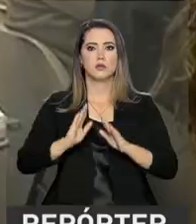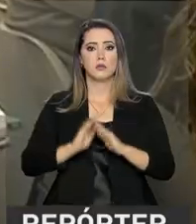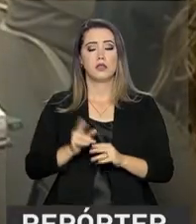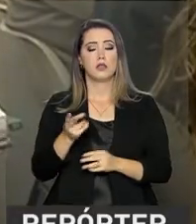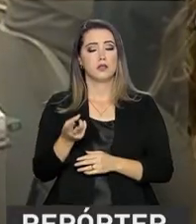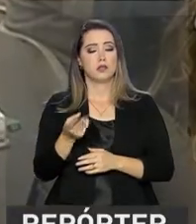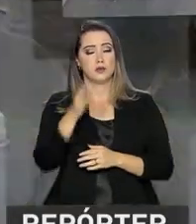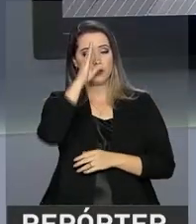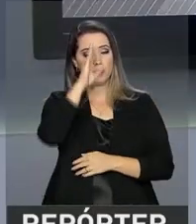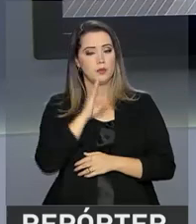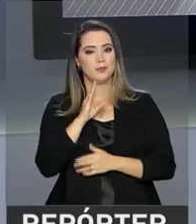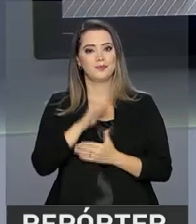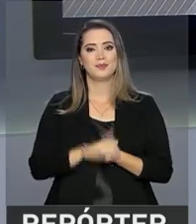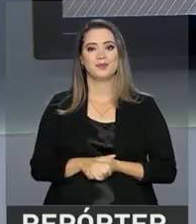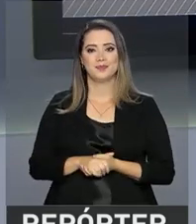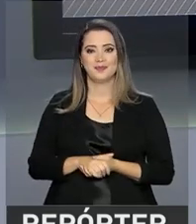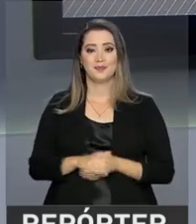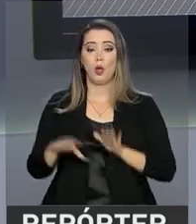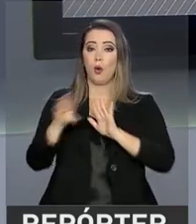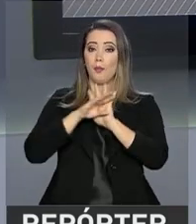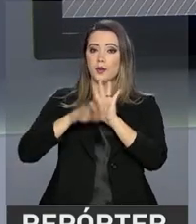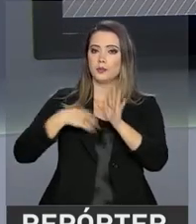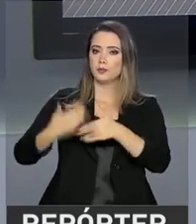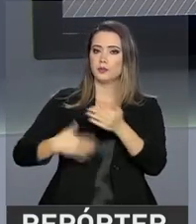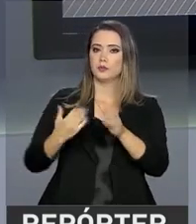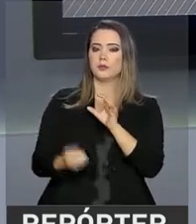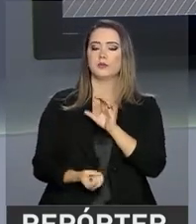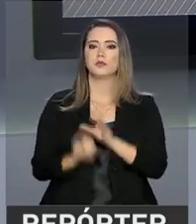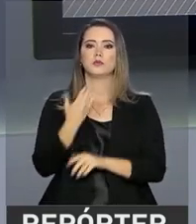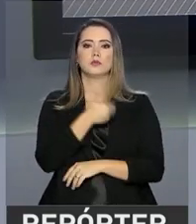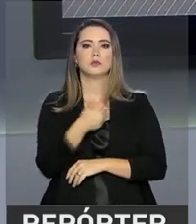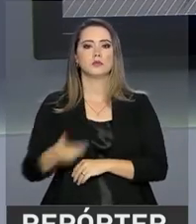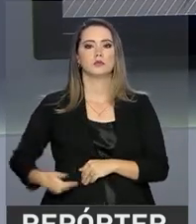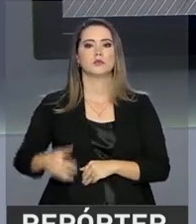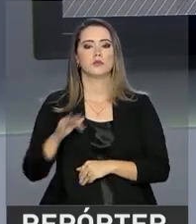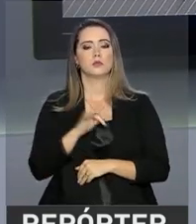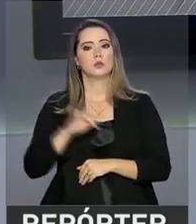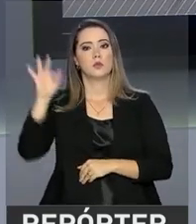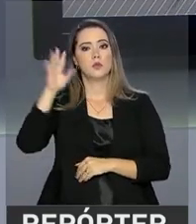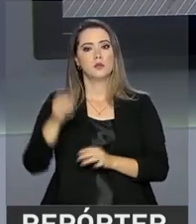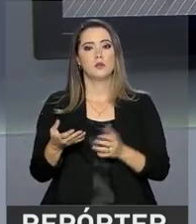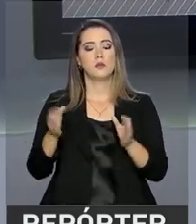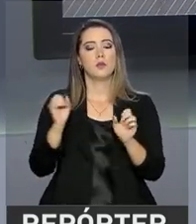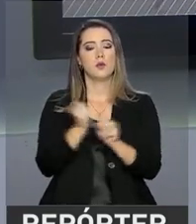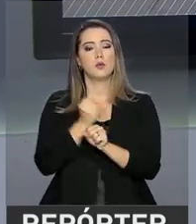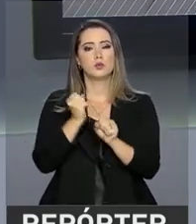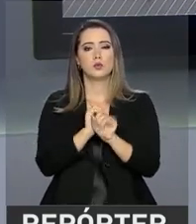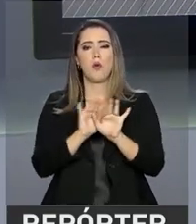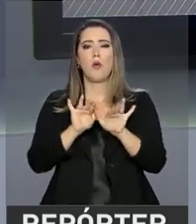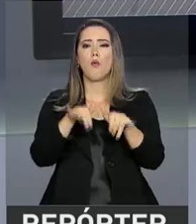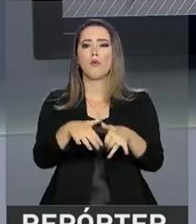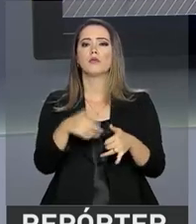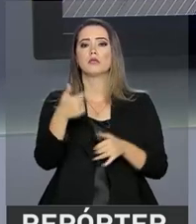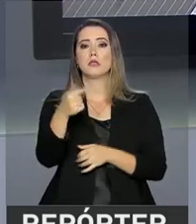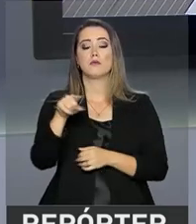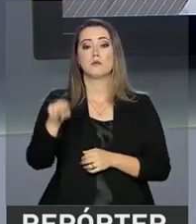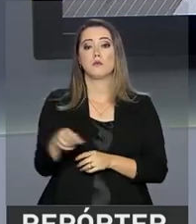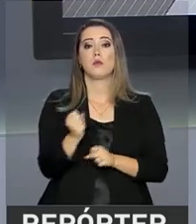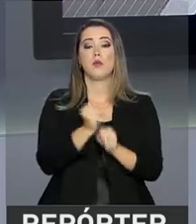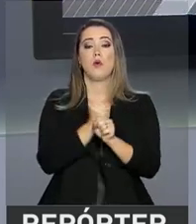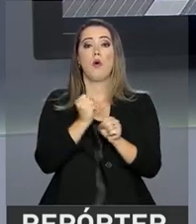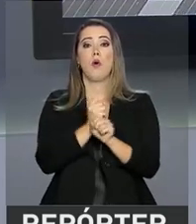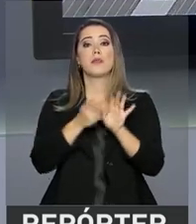taxa o programa avançar foi criado pelo governo para concluir e entregar mais de sete mil obras que estavam